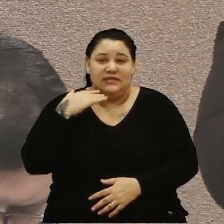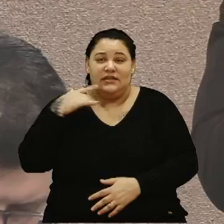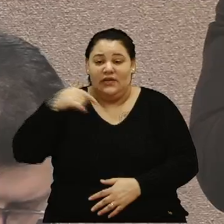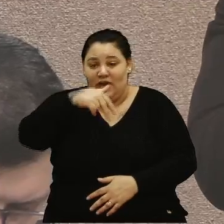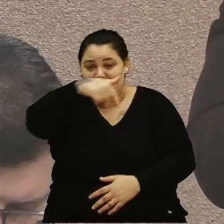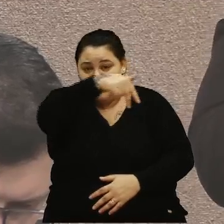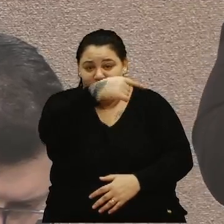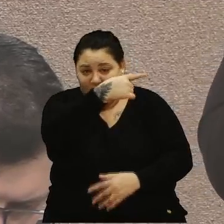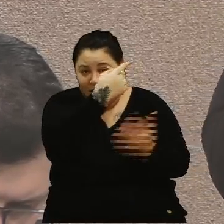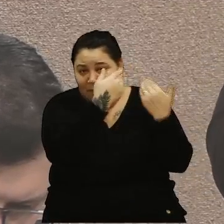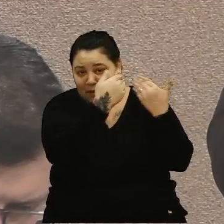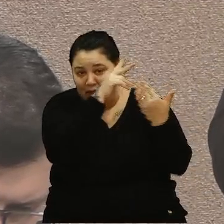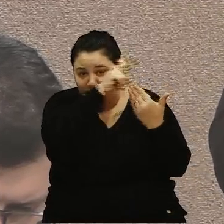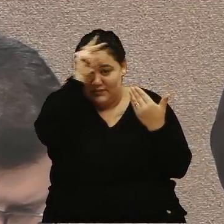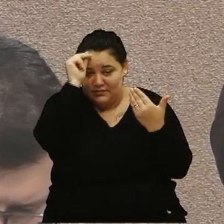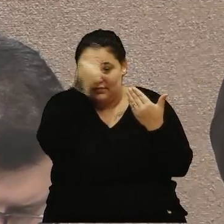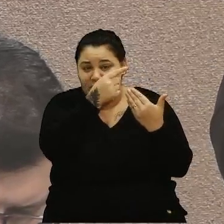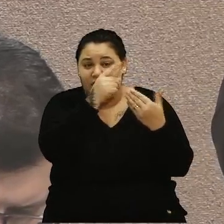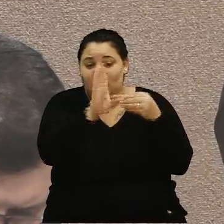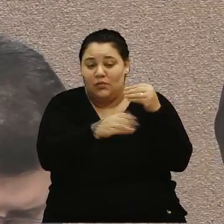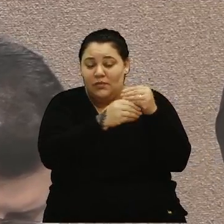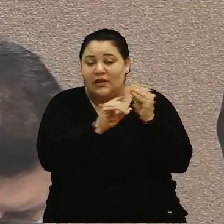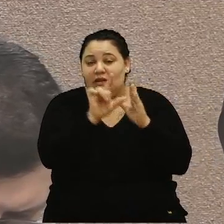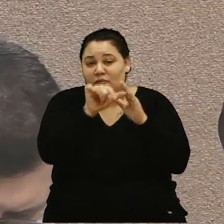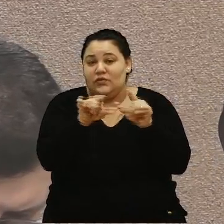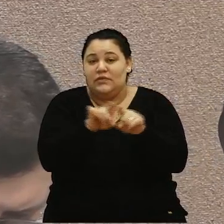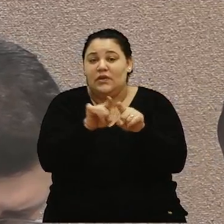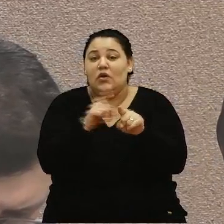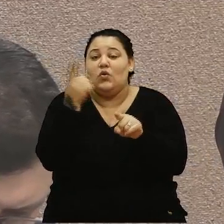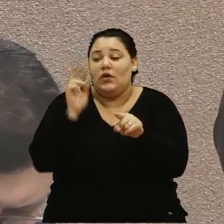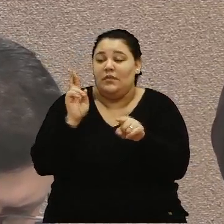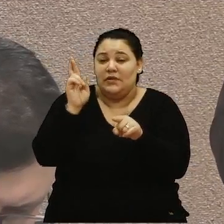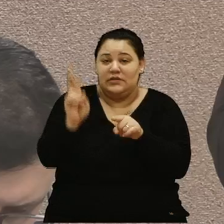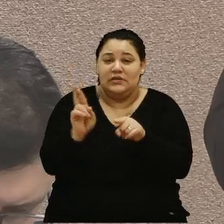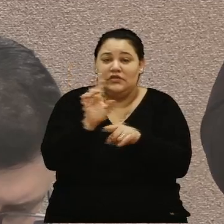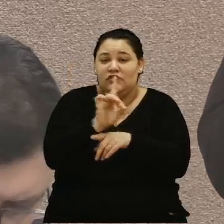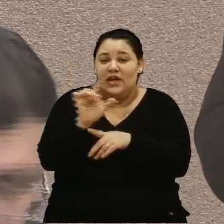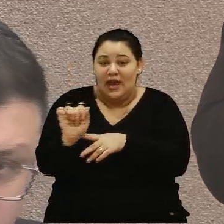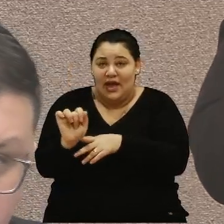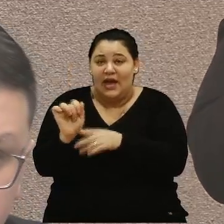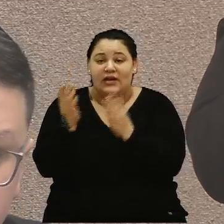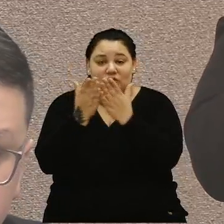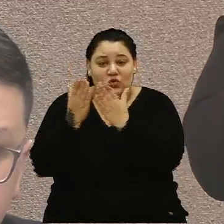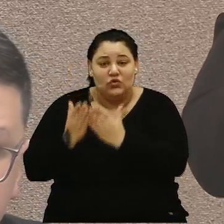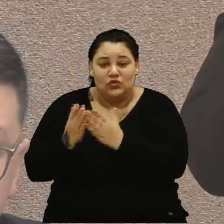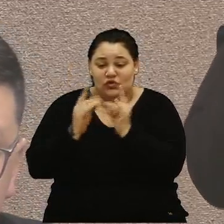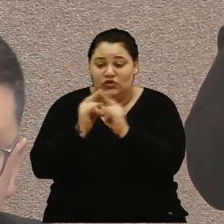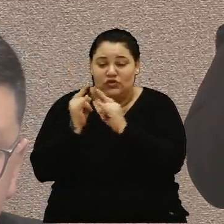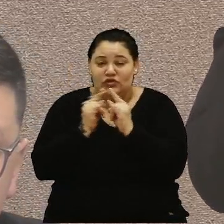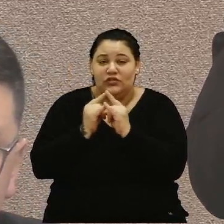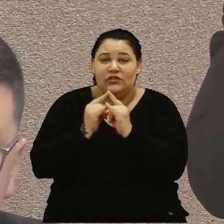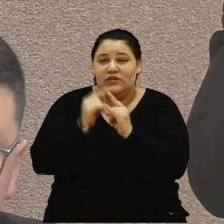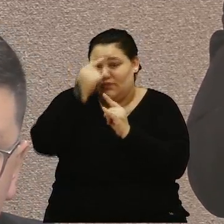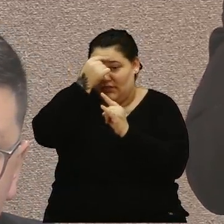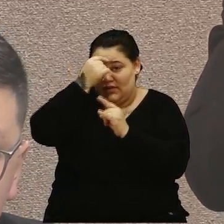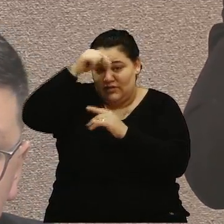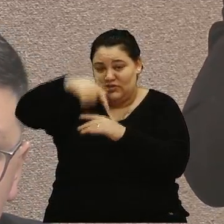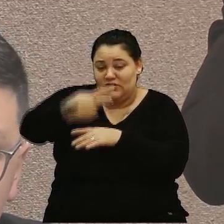vão incluir 2 membros, a posteriori. Um representante do Diretório Acadêmico Estudantil das entidades de ensino superior de Caxias do